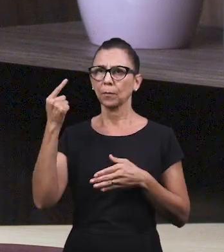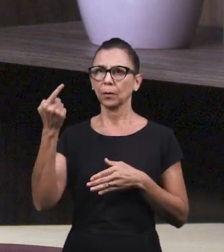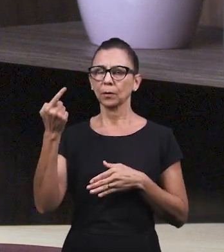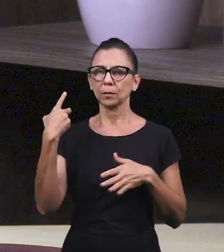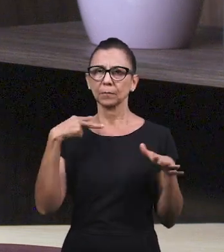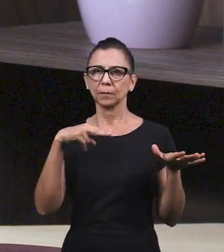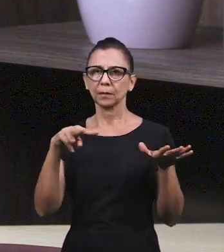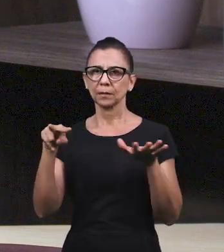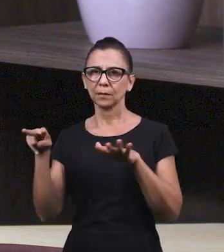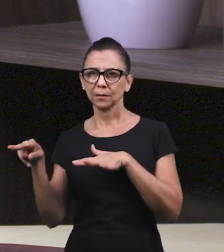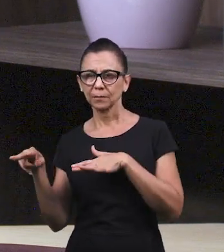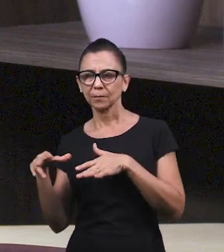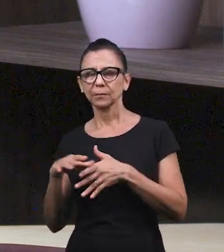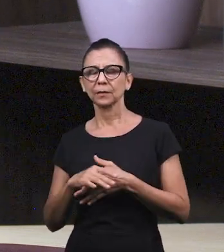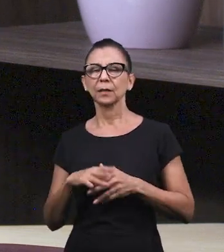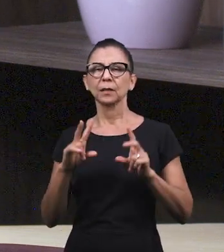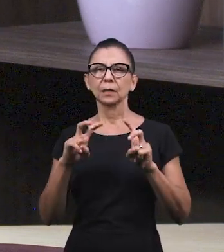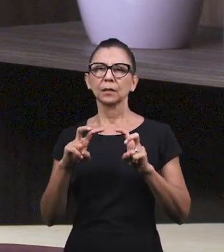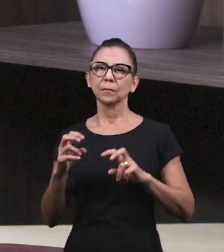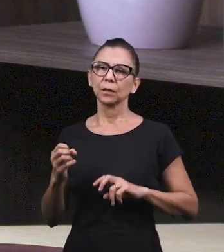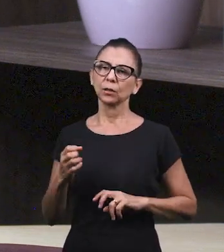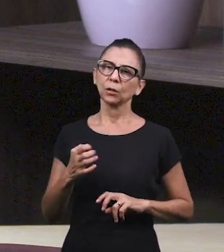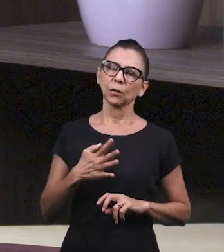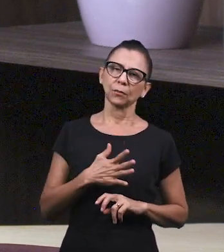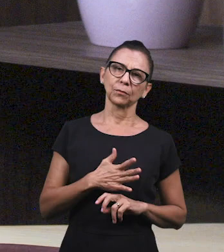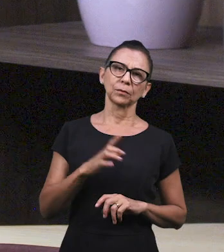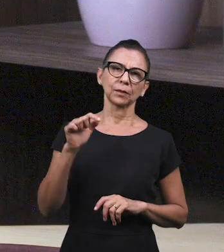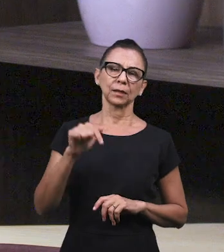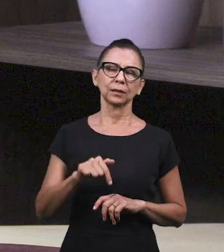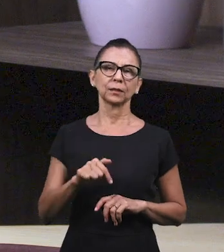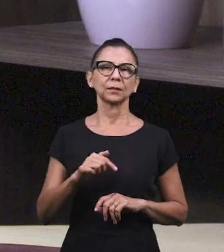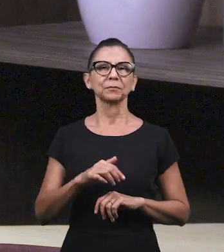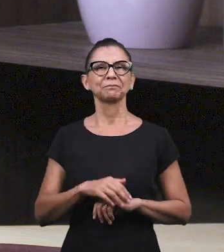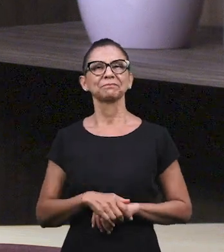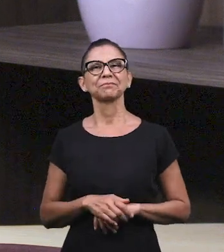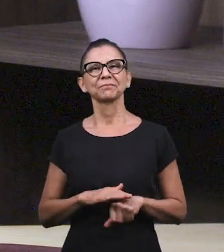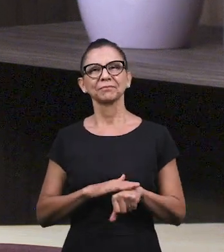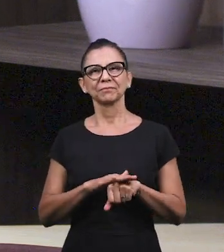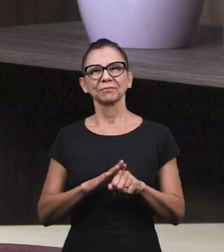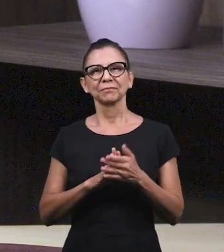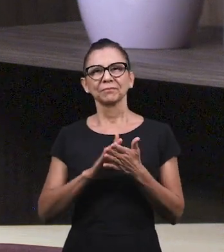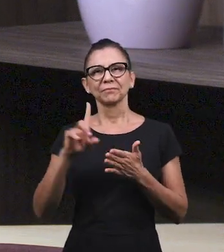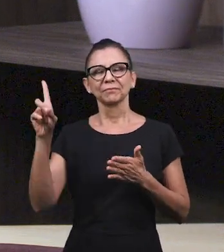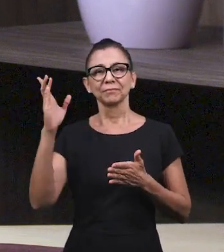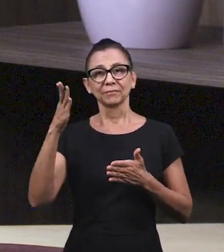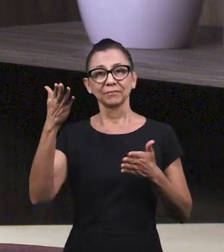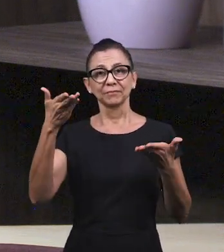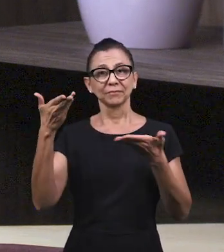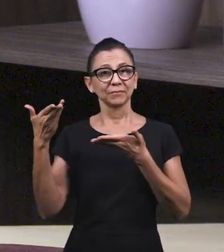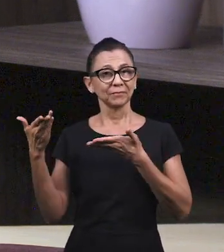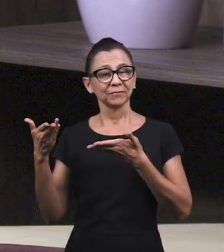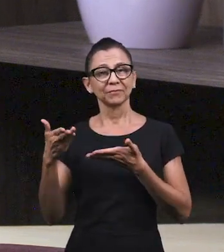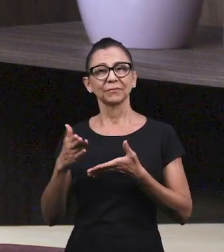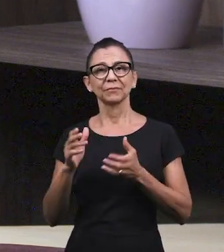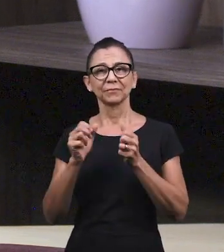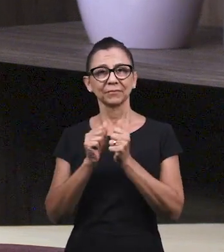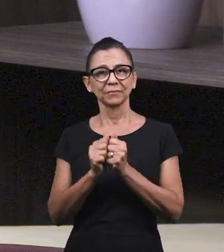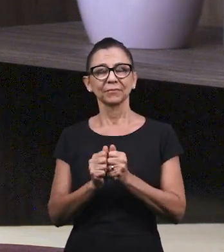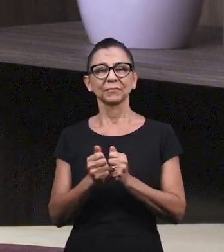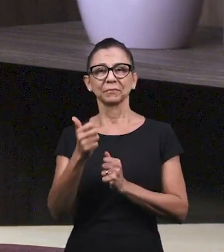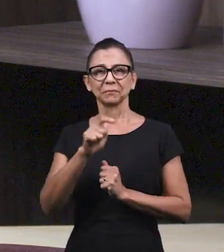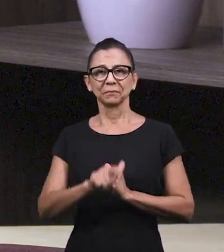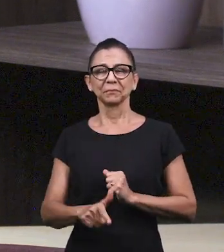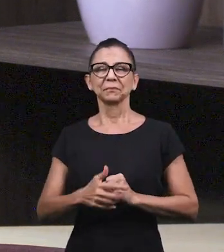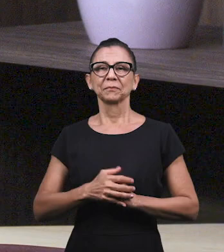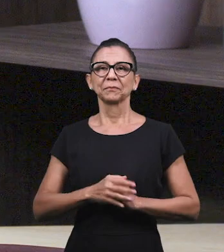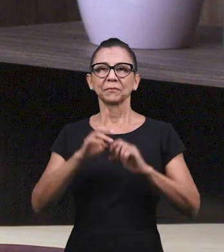próxima semana com um novo tema, um novo assunto que vamos abordar aqui no programa Conversas Bíblicas. Você já é o nosso convidado para estarmos